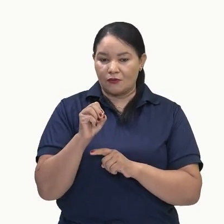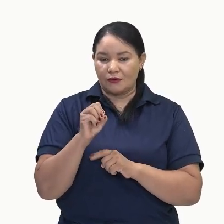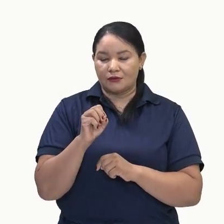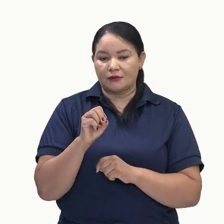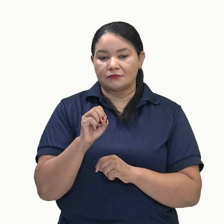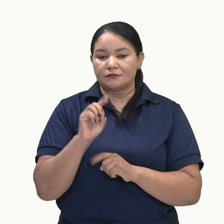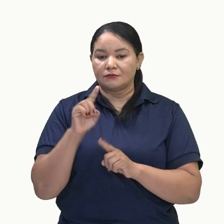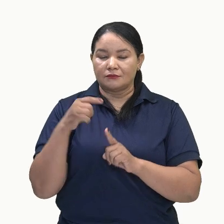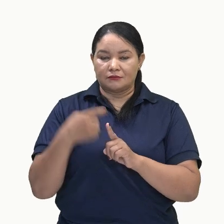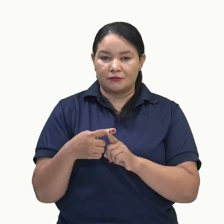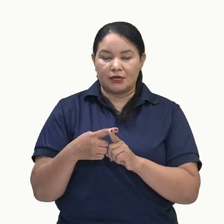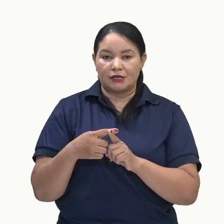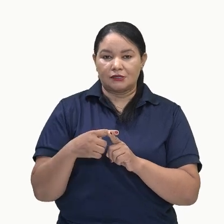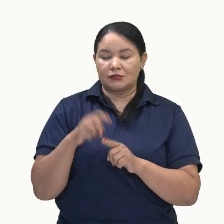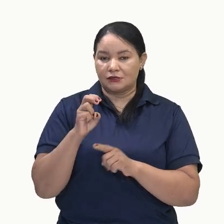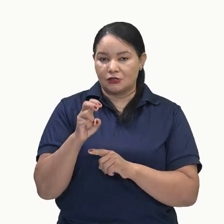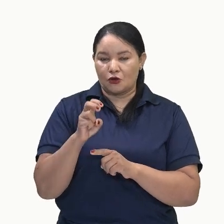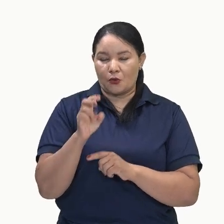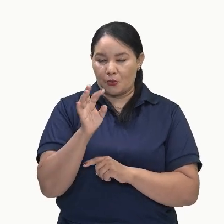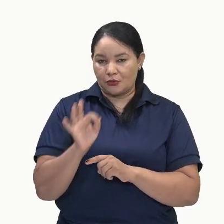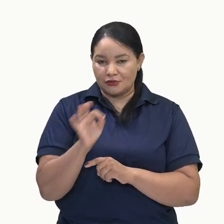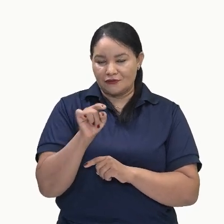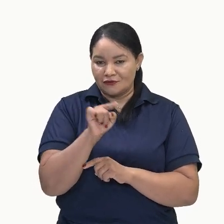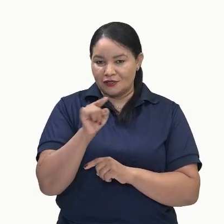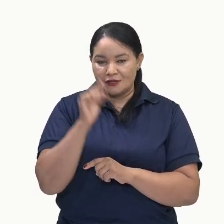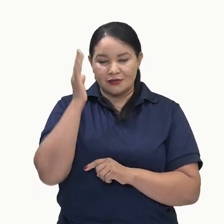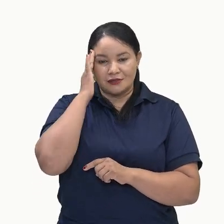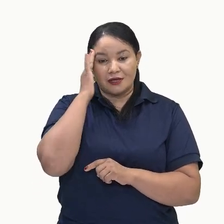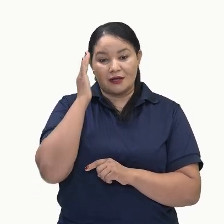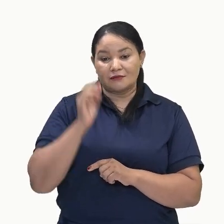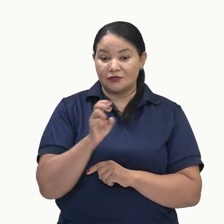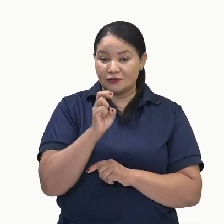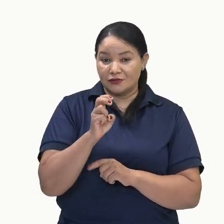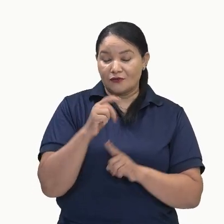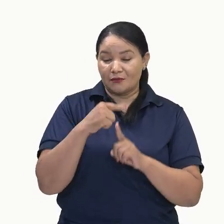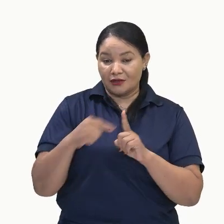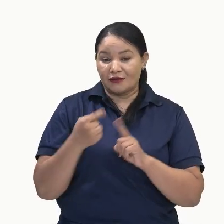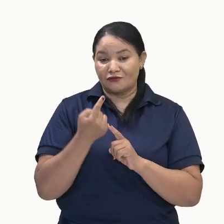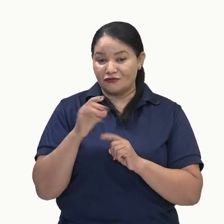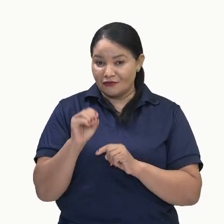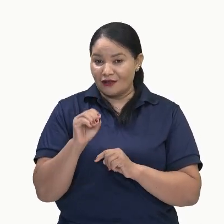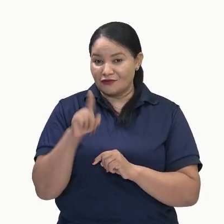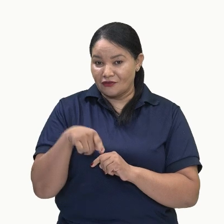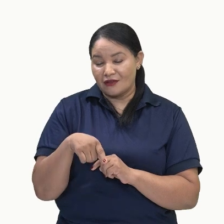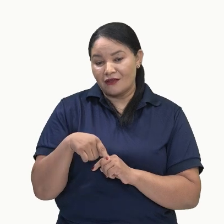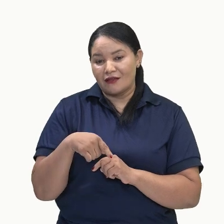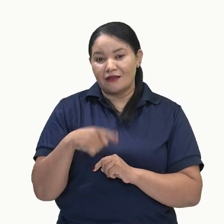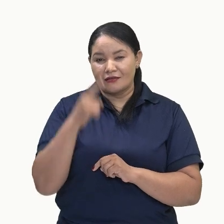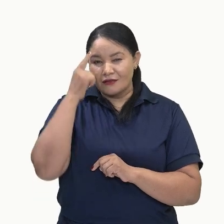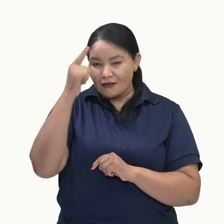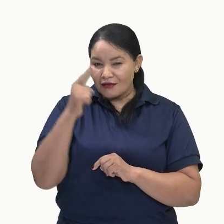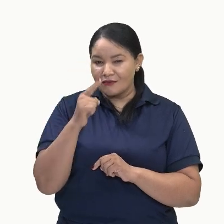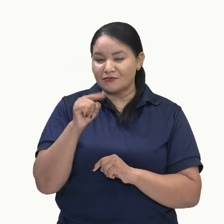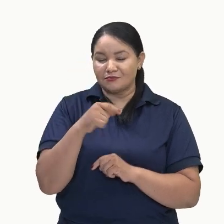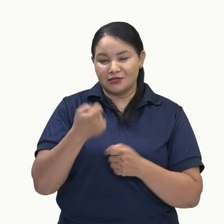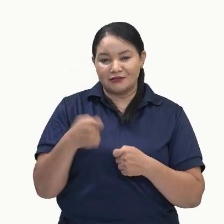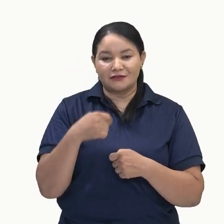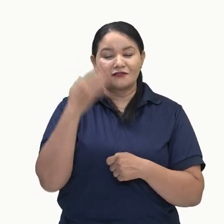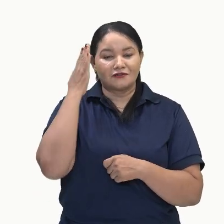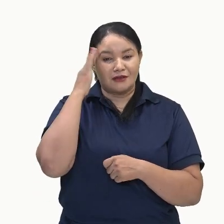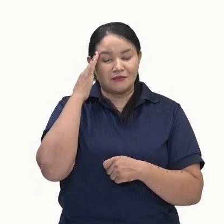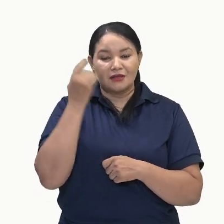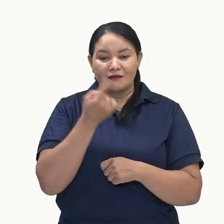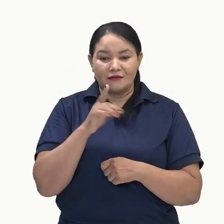50, mais 5%. Mas você já sabe que 5% é a metade de 10%. Ó. Lembra que eu falei que é bom a gente saber a ideia de